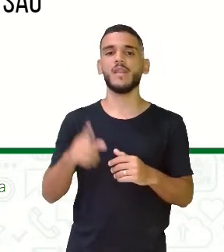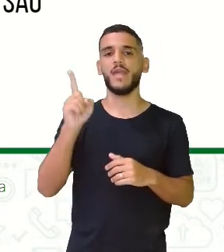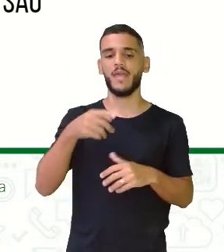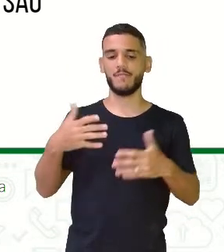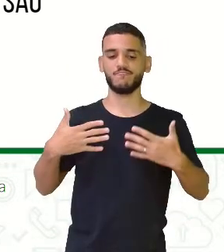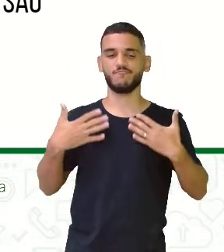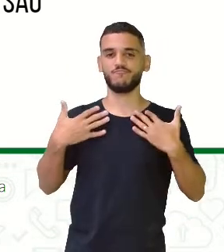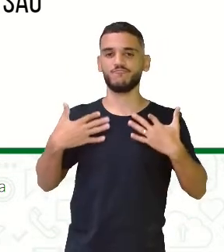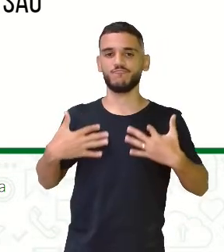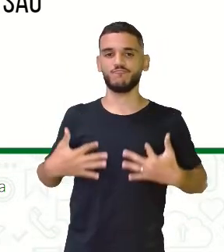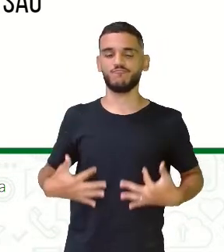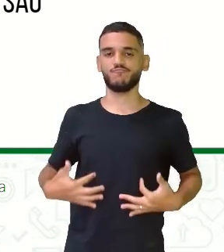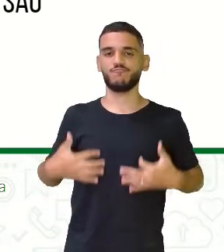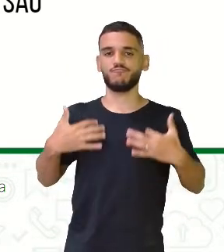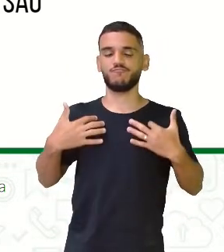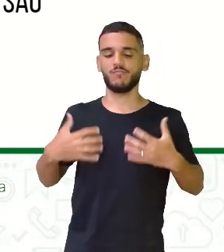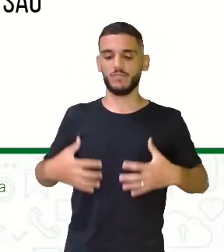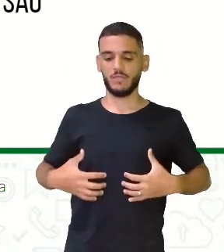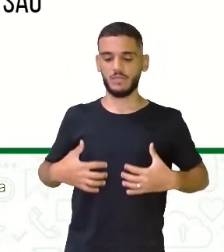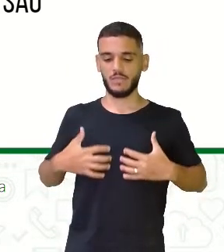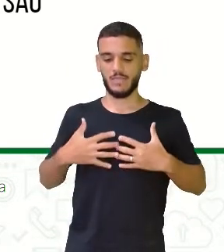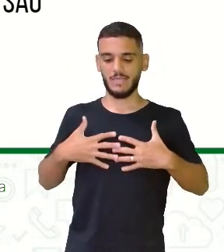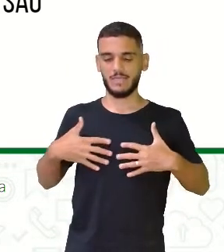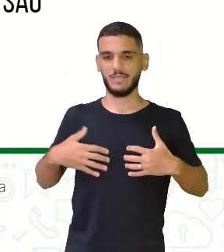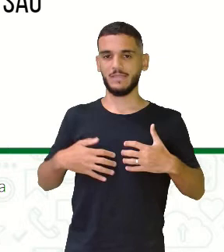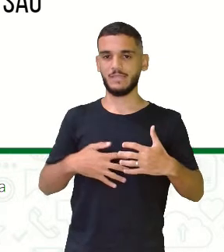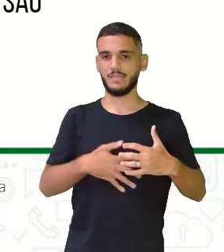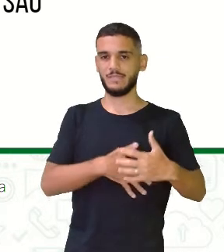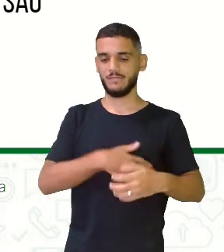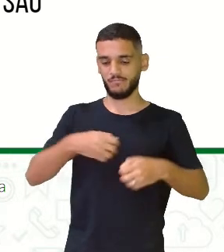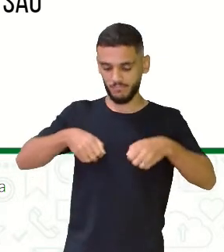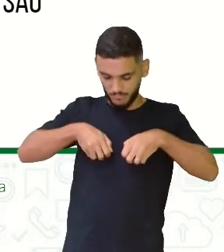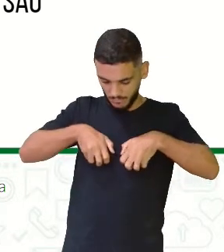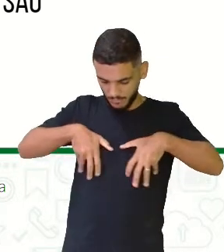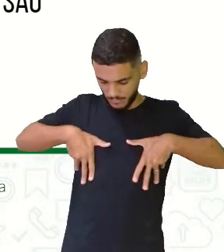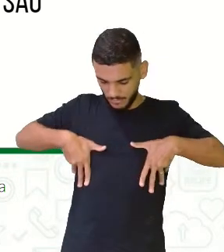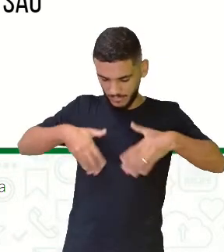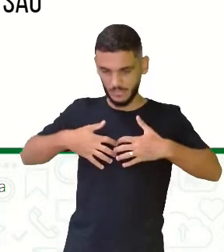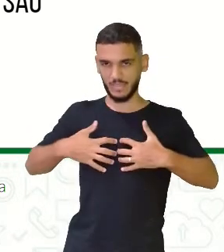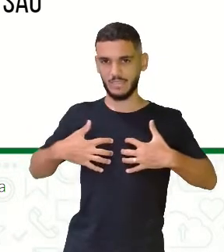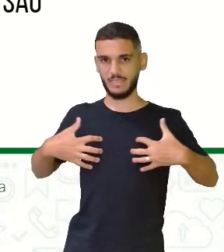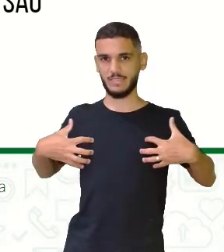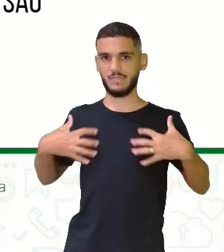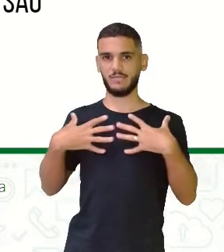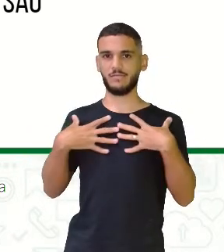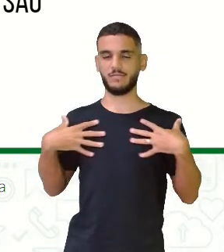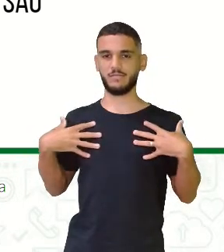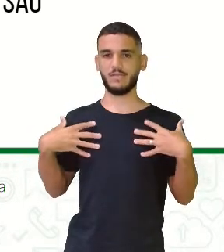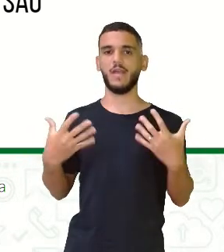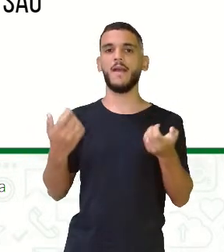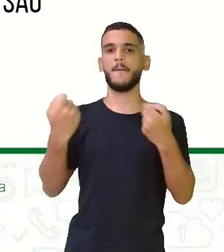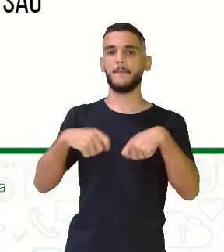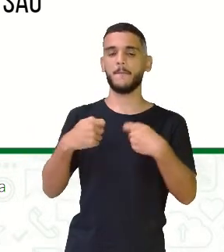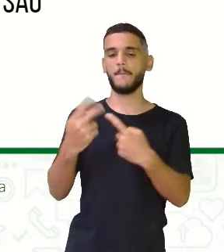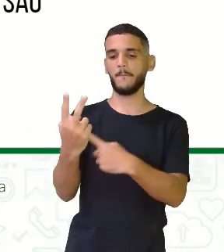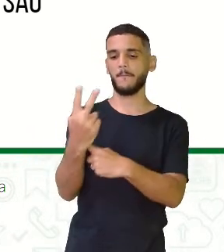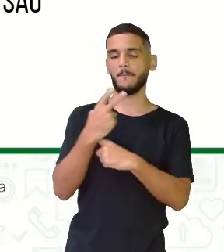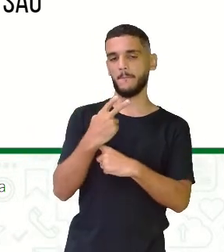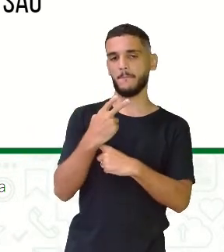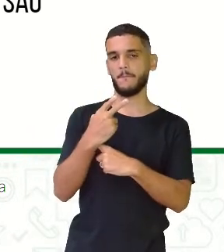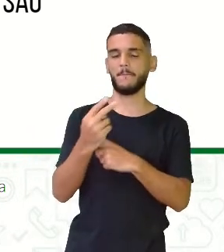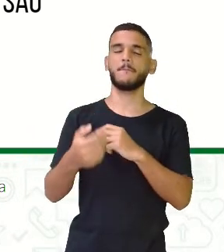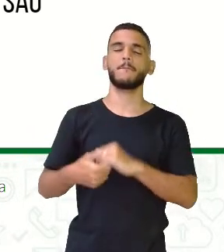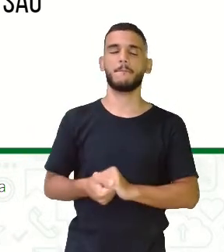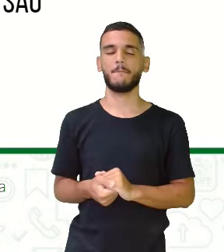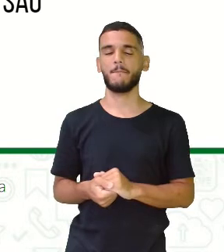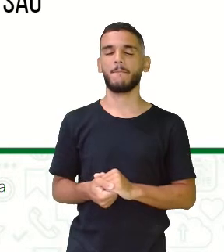poder proteger nossos órgãos internos mais leves, né? Como os pulmões, como o coração. Então,